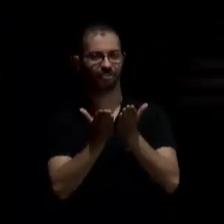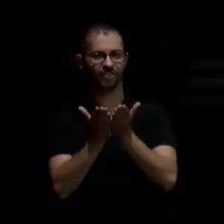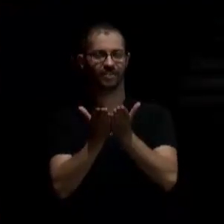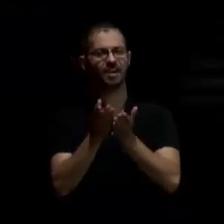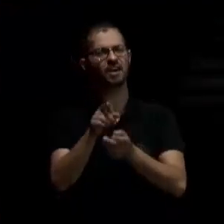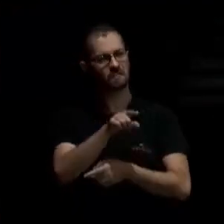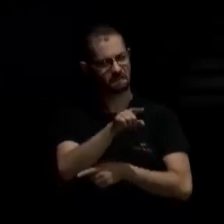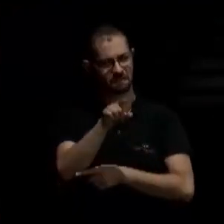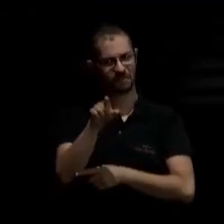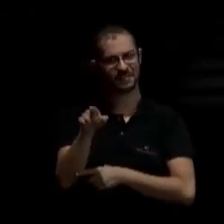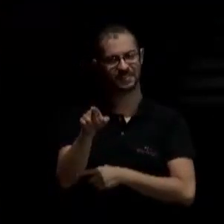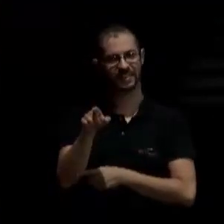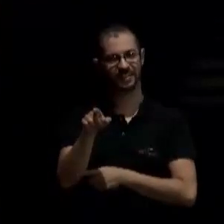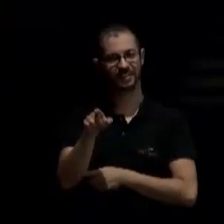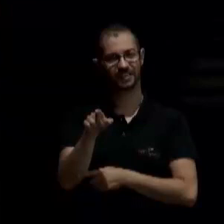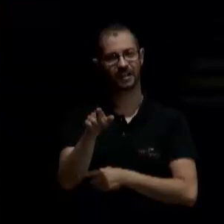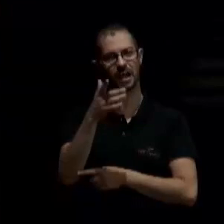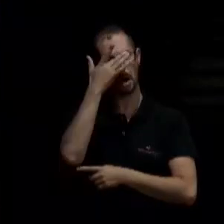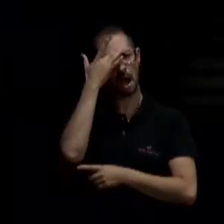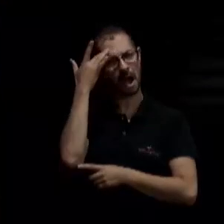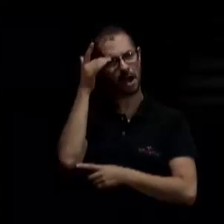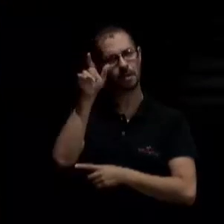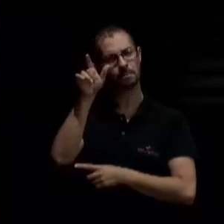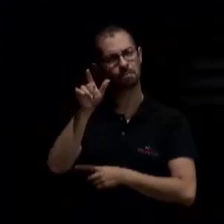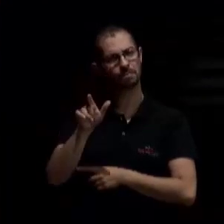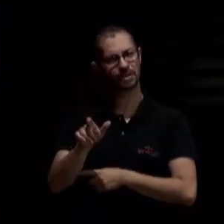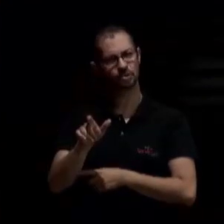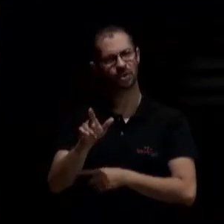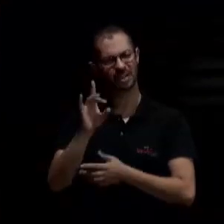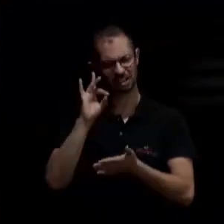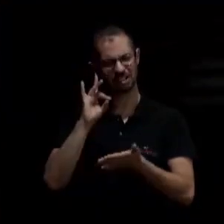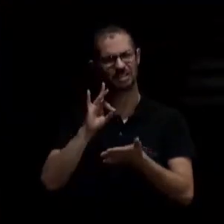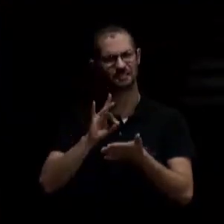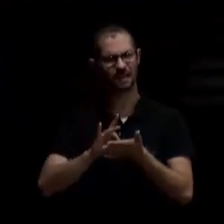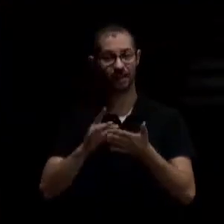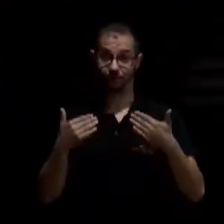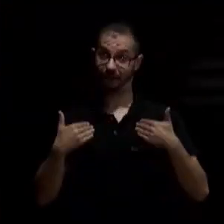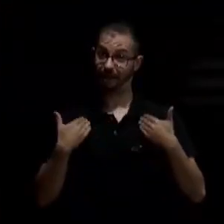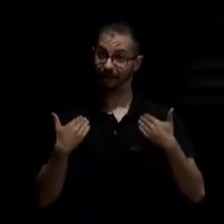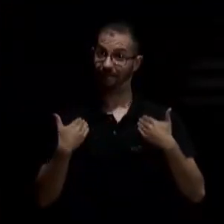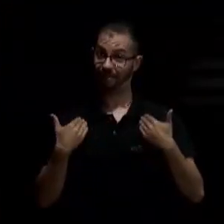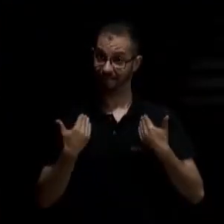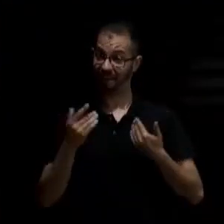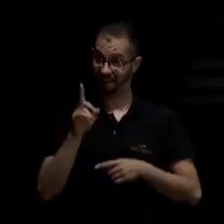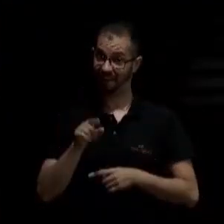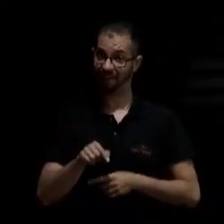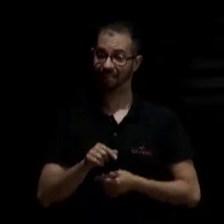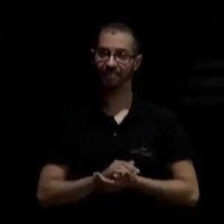você é uma pessoa realmente alegre?